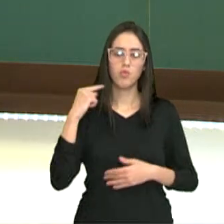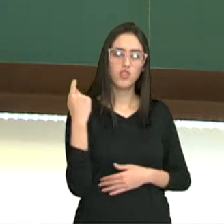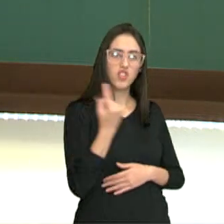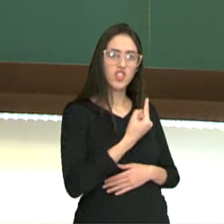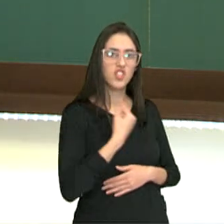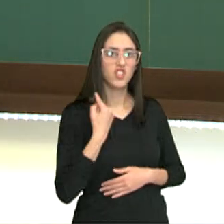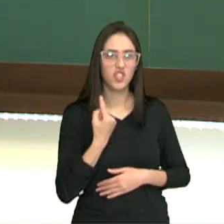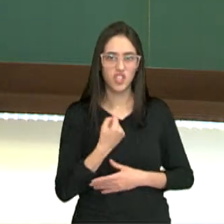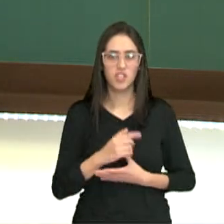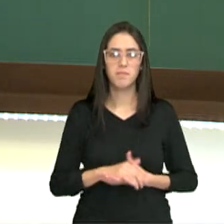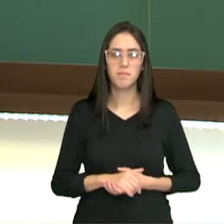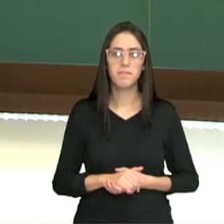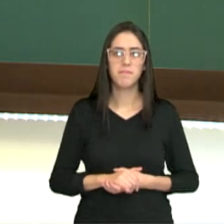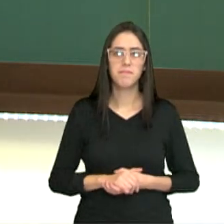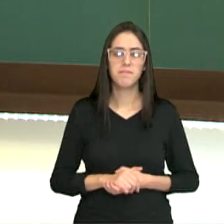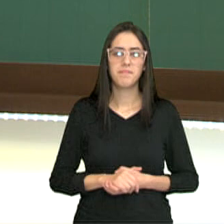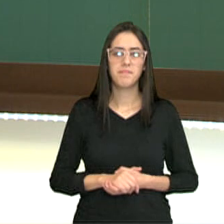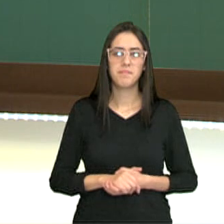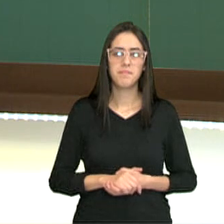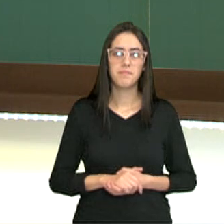o apoio da barra.